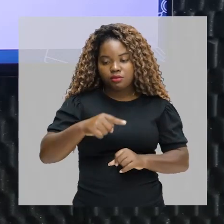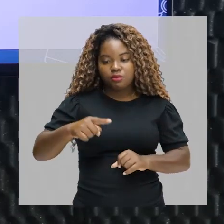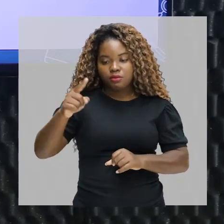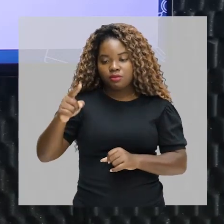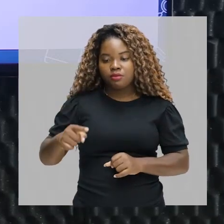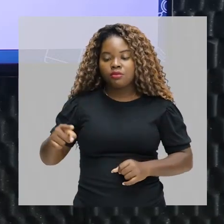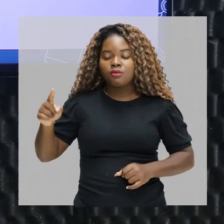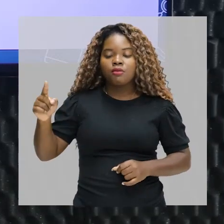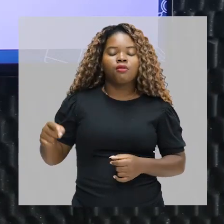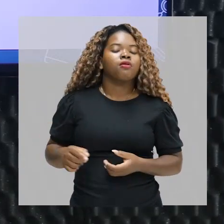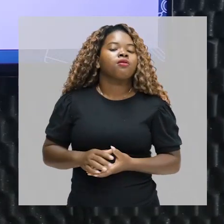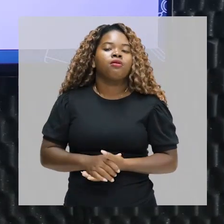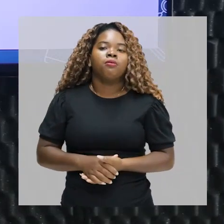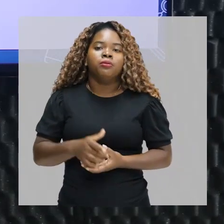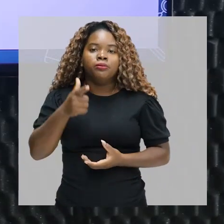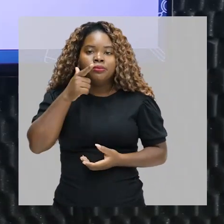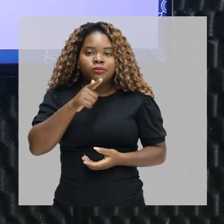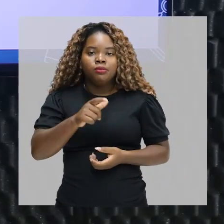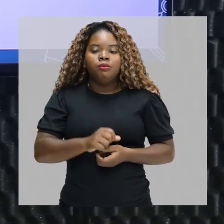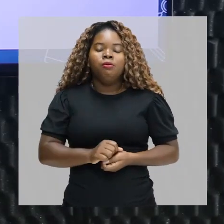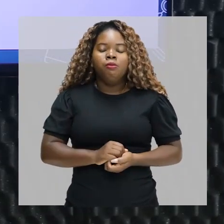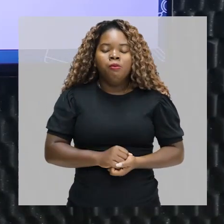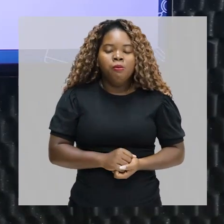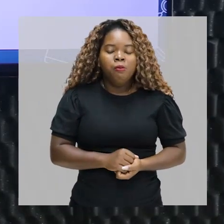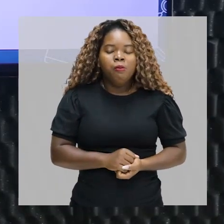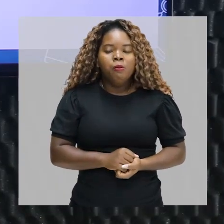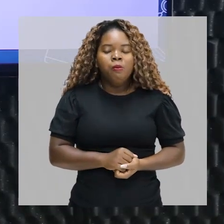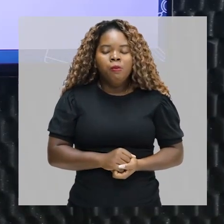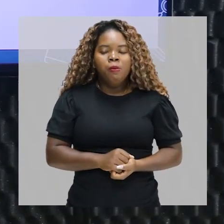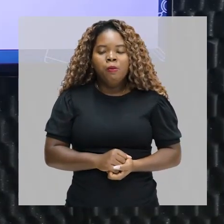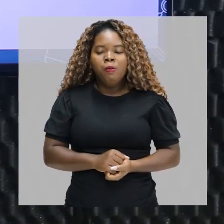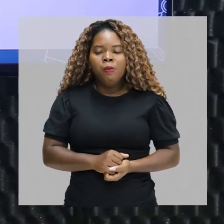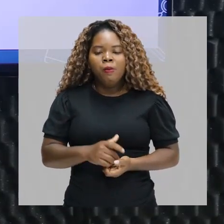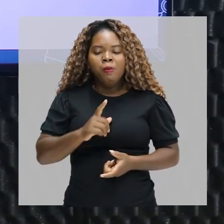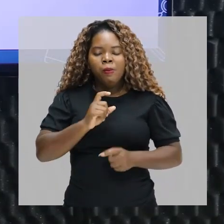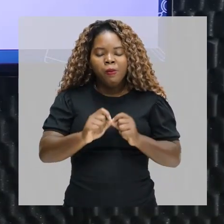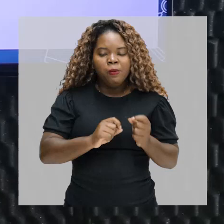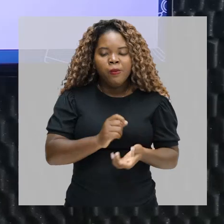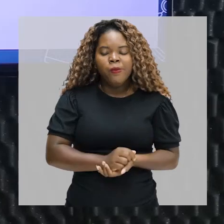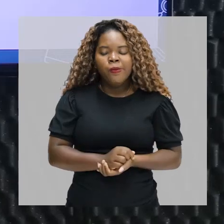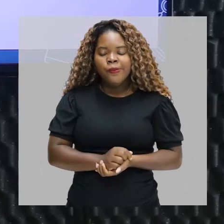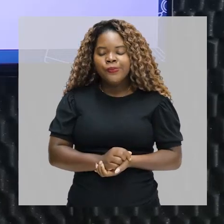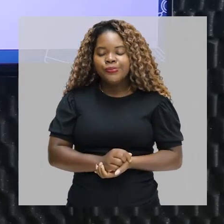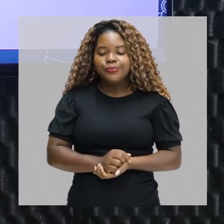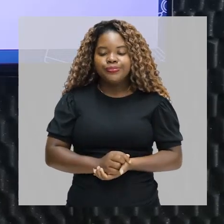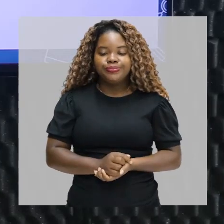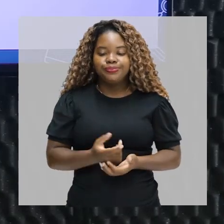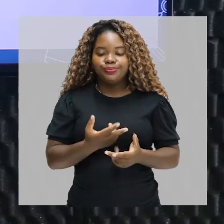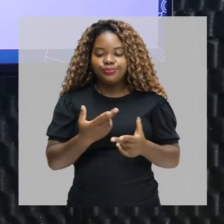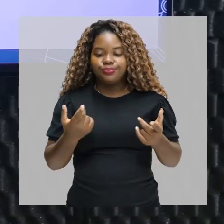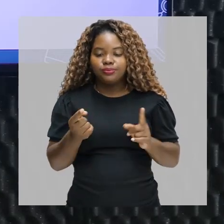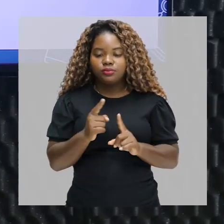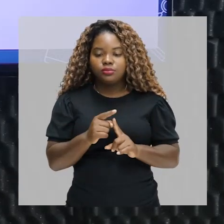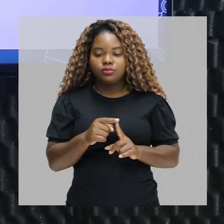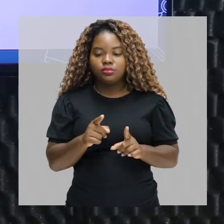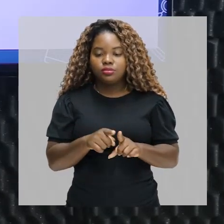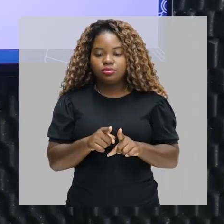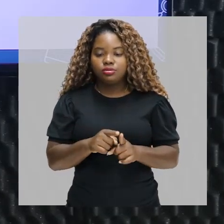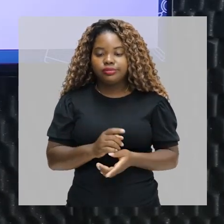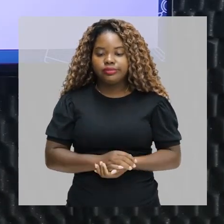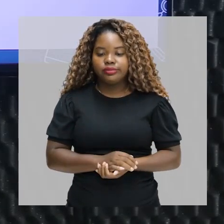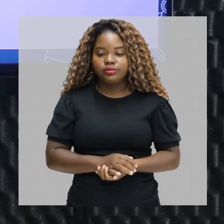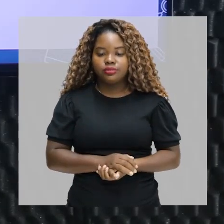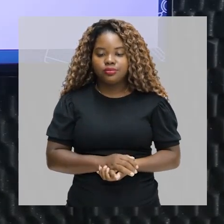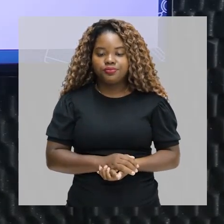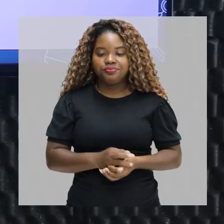aquela onda que consegue se propagar no vácuo. Quando trata-se da luz, por exemplo. Tá ok? Então isso fica bem